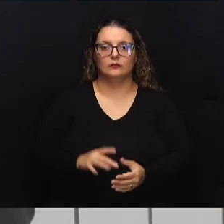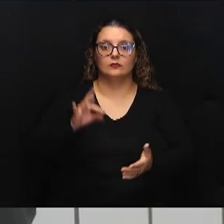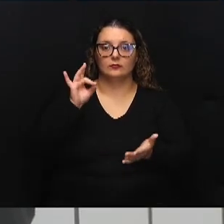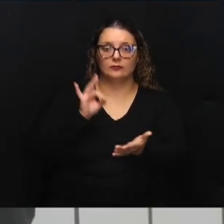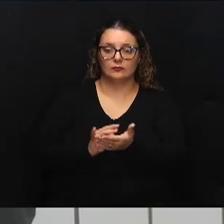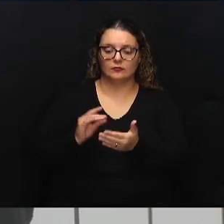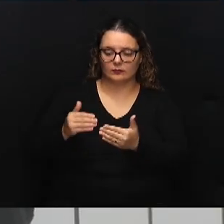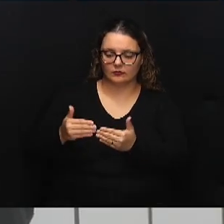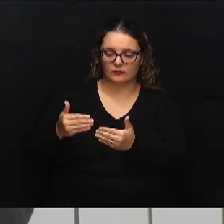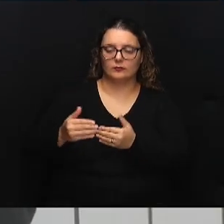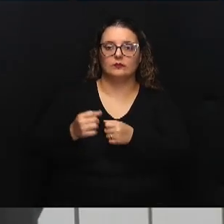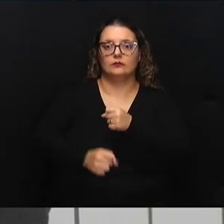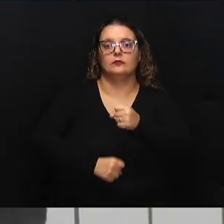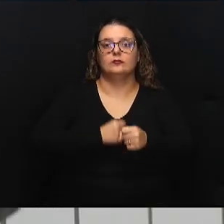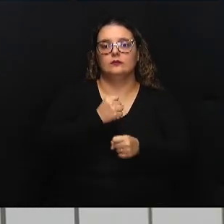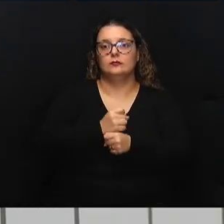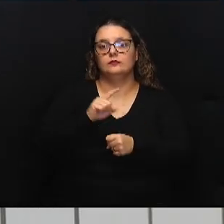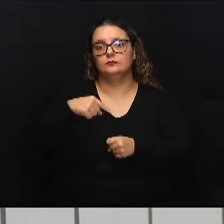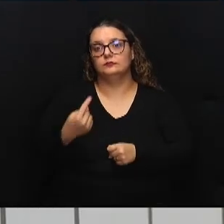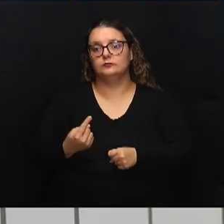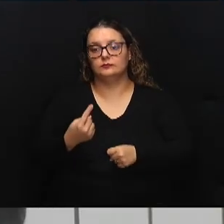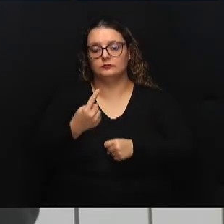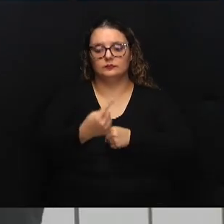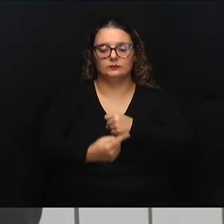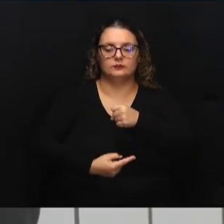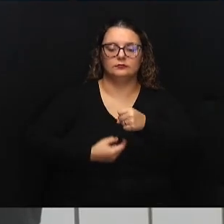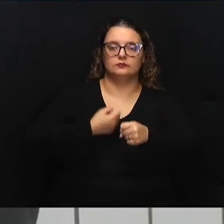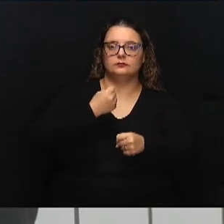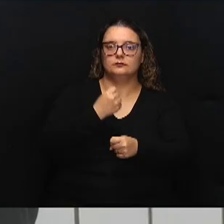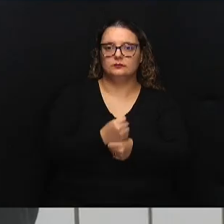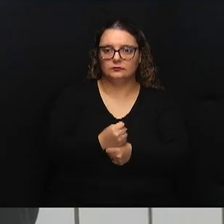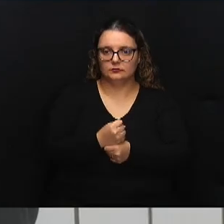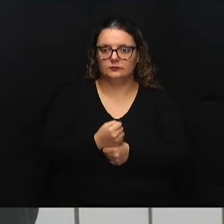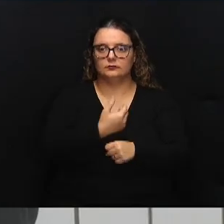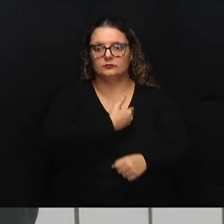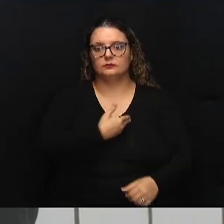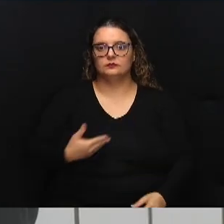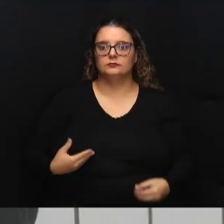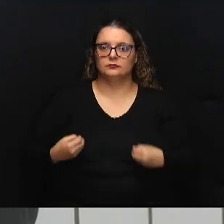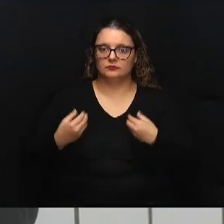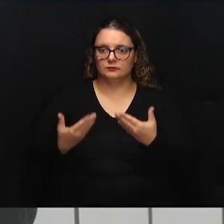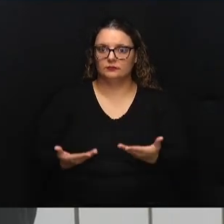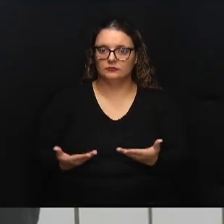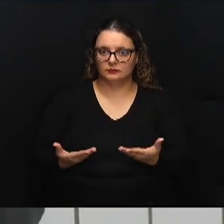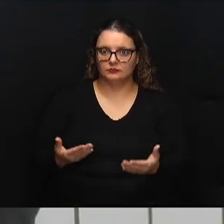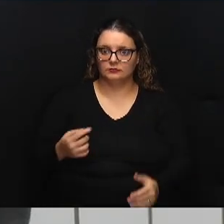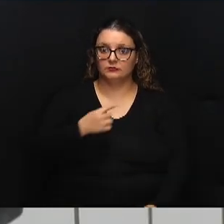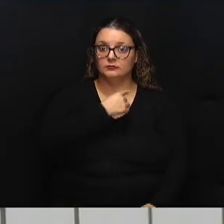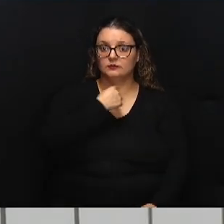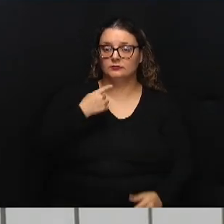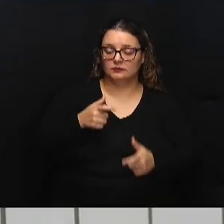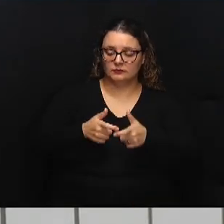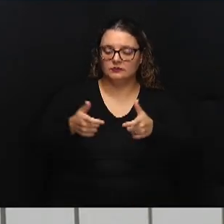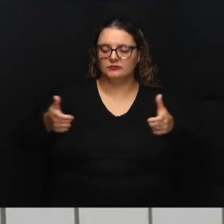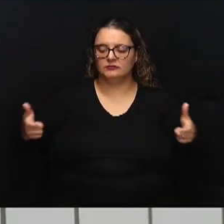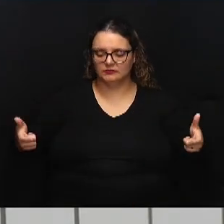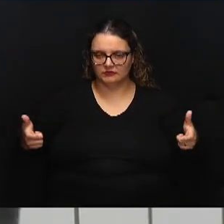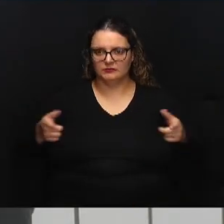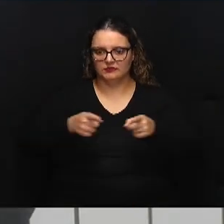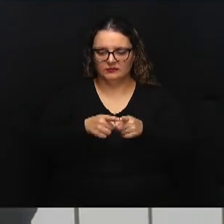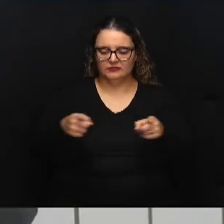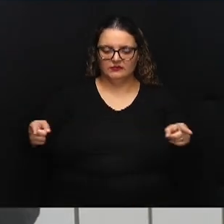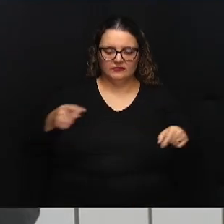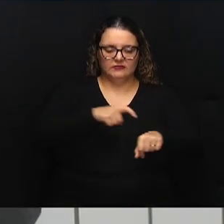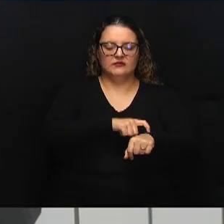a partir do ano que vem. Esse um ano que o governo deu de prazo é justamente para as empresas